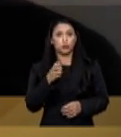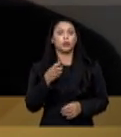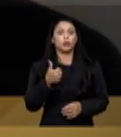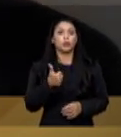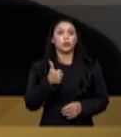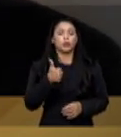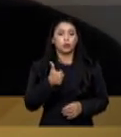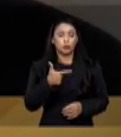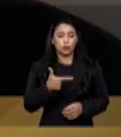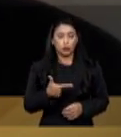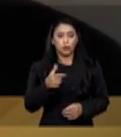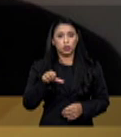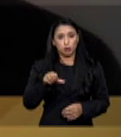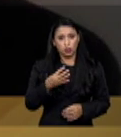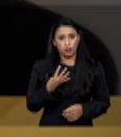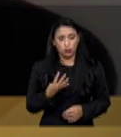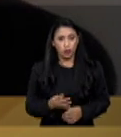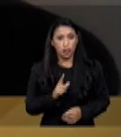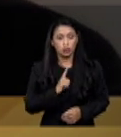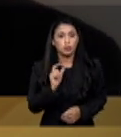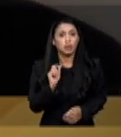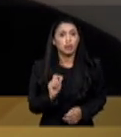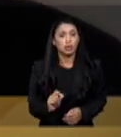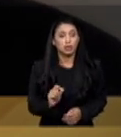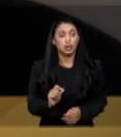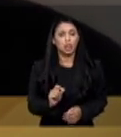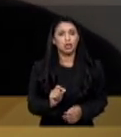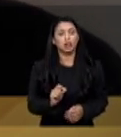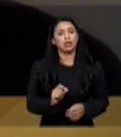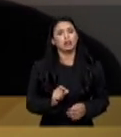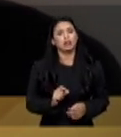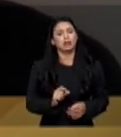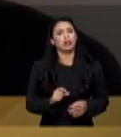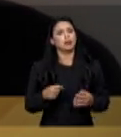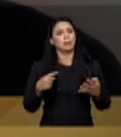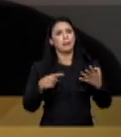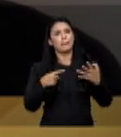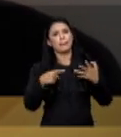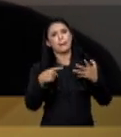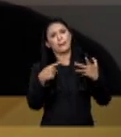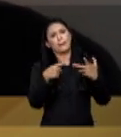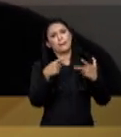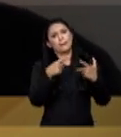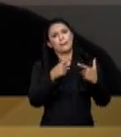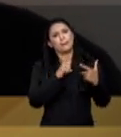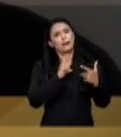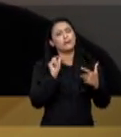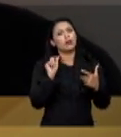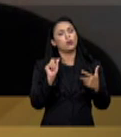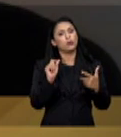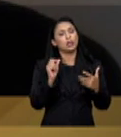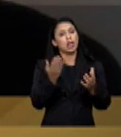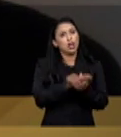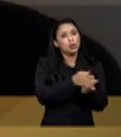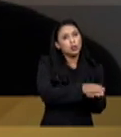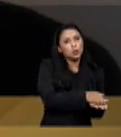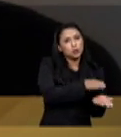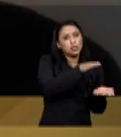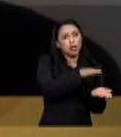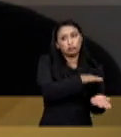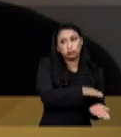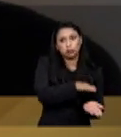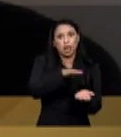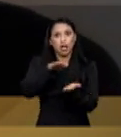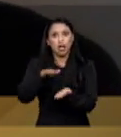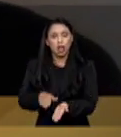504-6512-94, determinando-se, entre outros efeitos correlatos, a remessa dos autos à